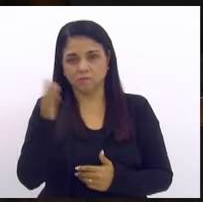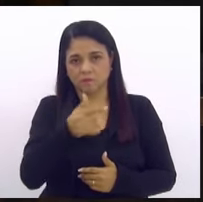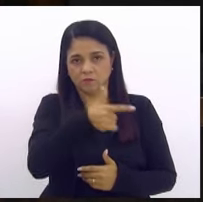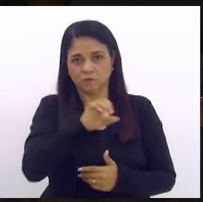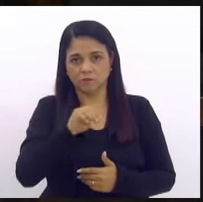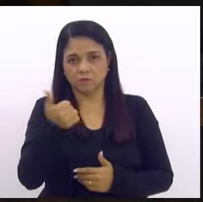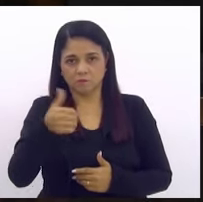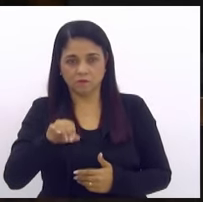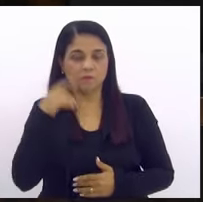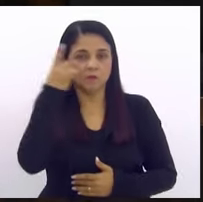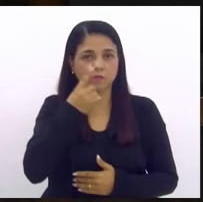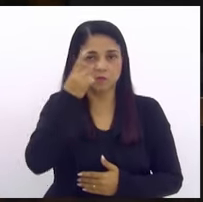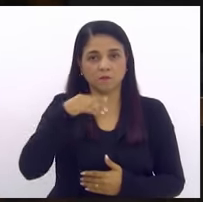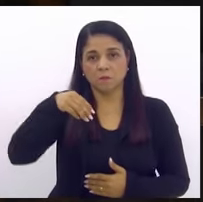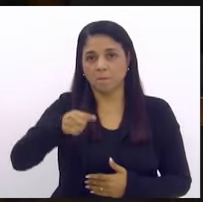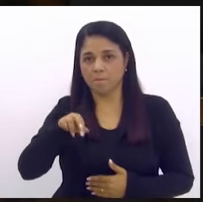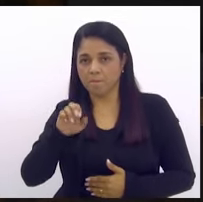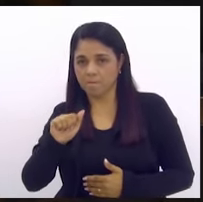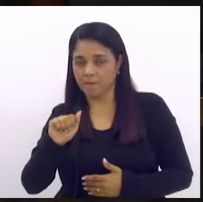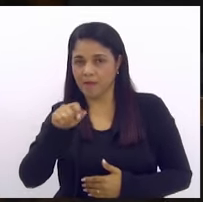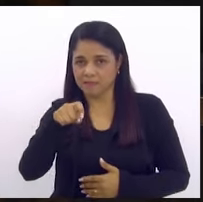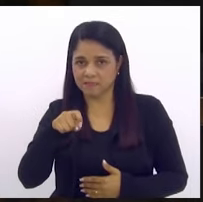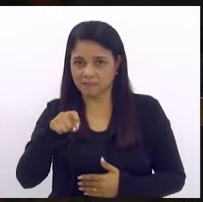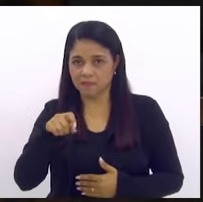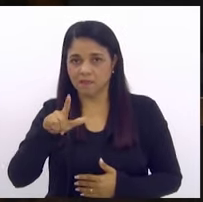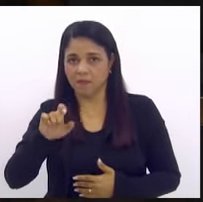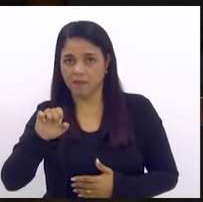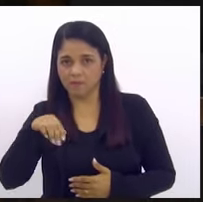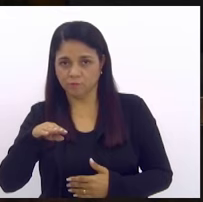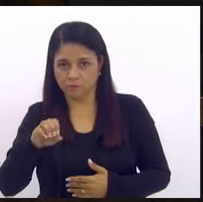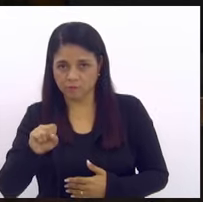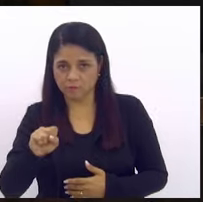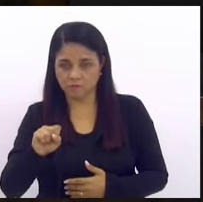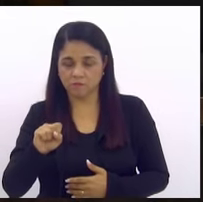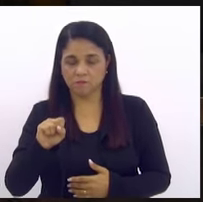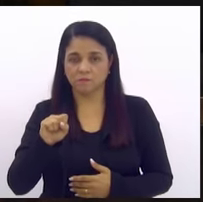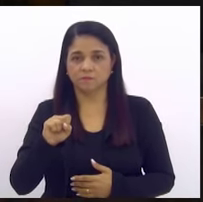1147/2019, de autoria do deputado Max Lemos, que